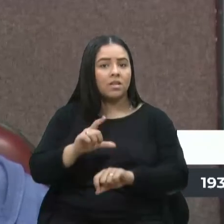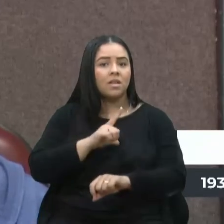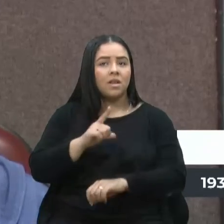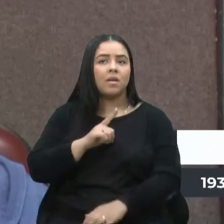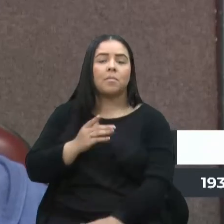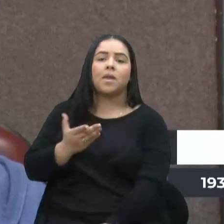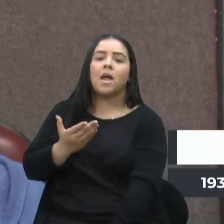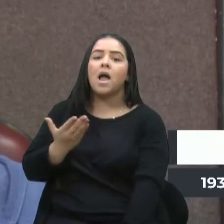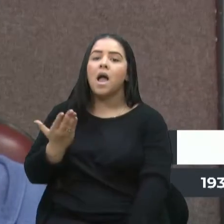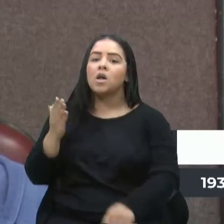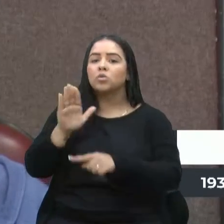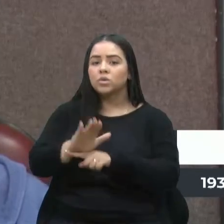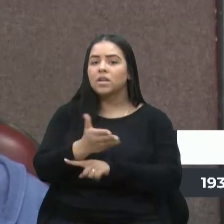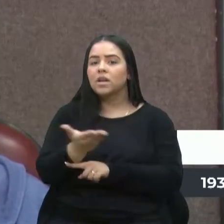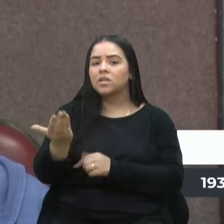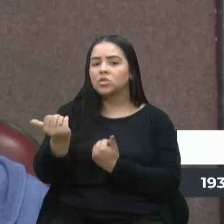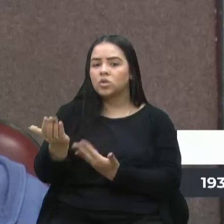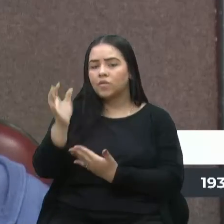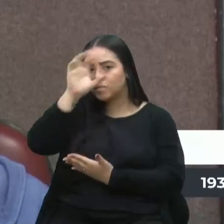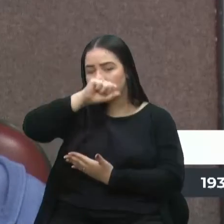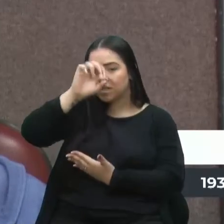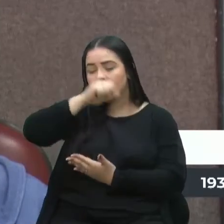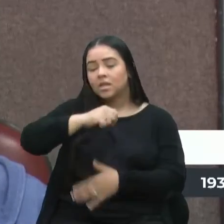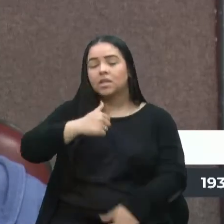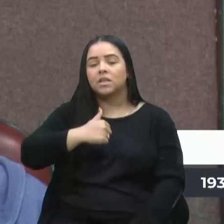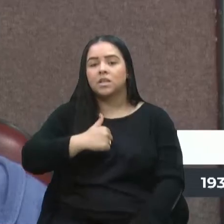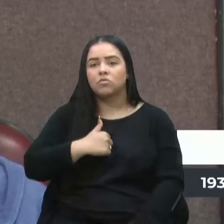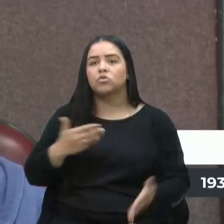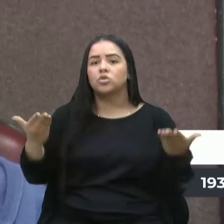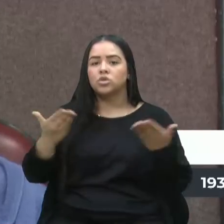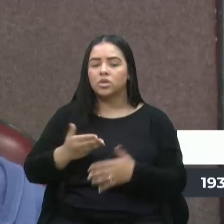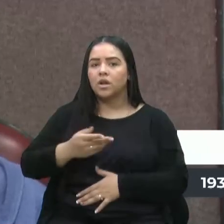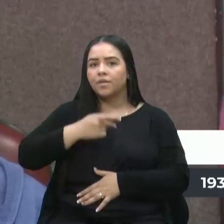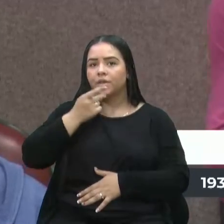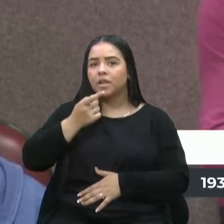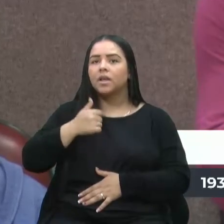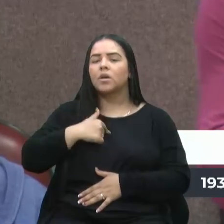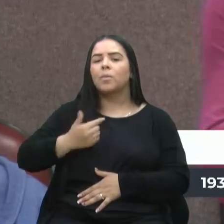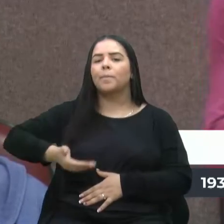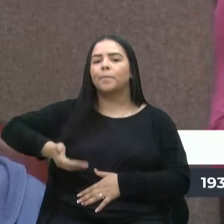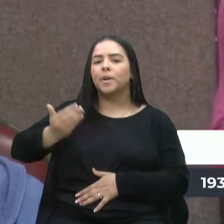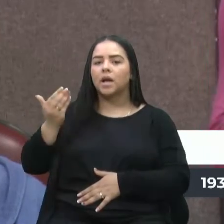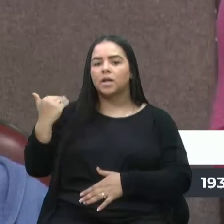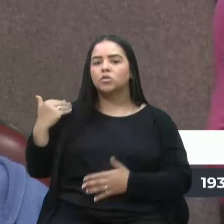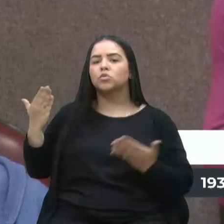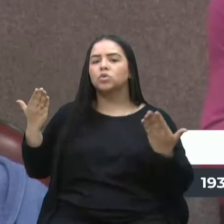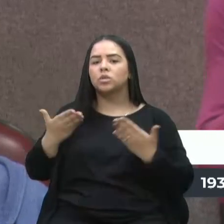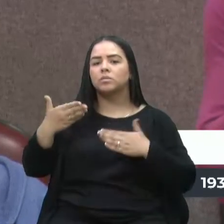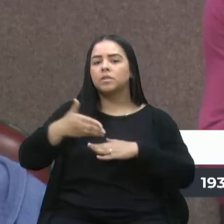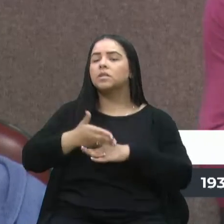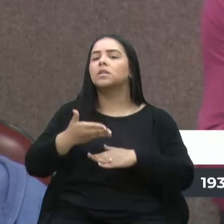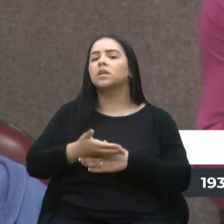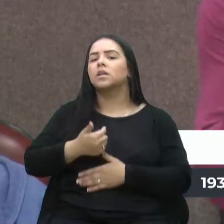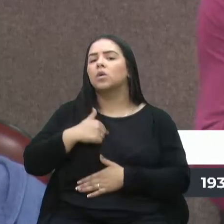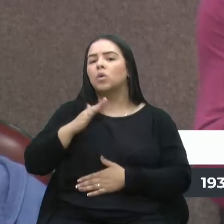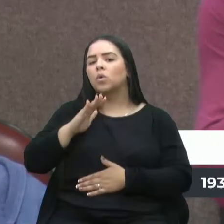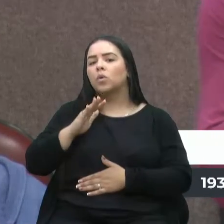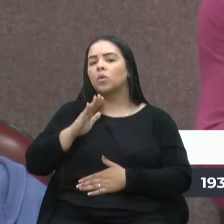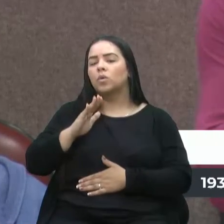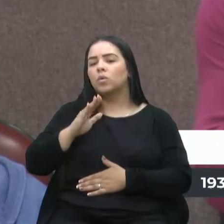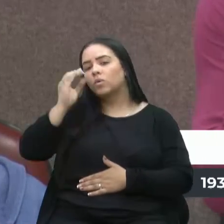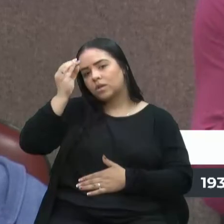vai ajudar o menor aprendiz e que eu como já falei já fui cotista Tenho total conhecimento do que